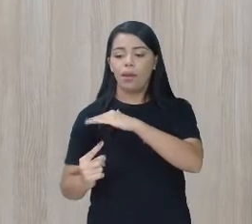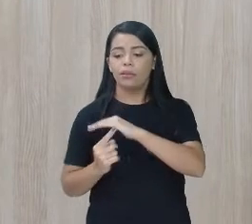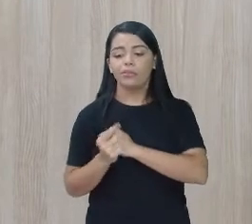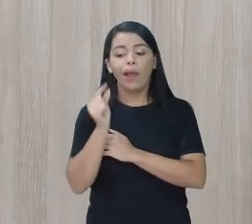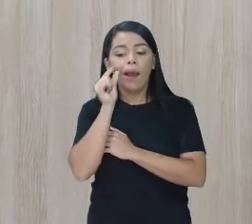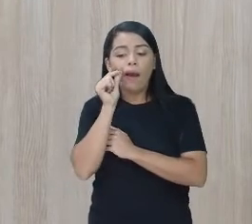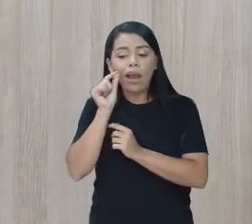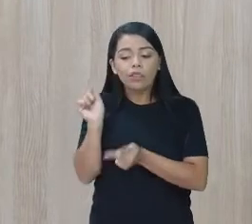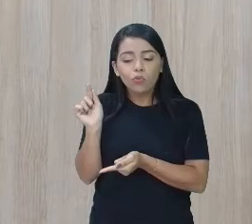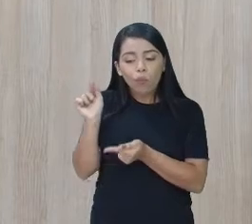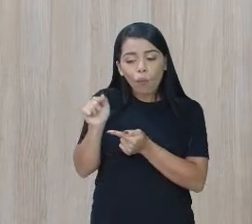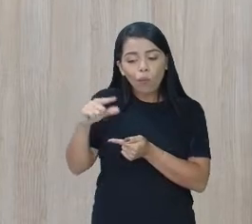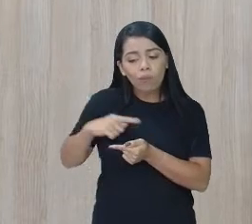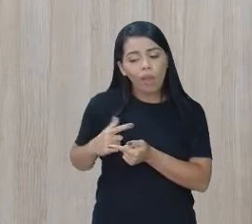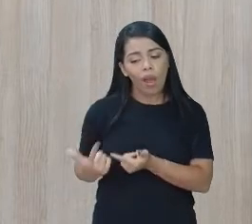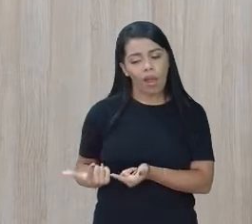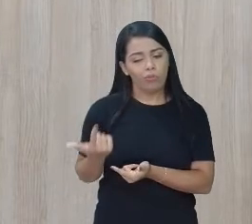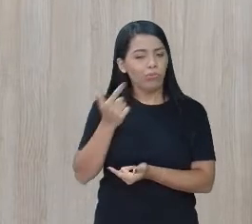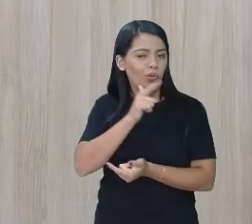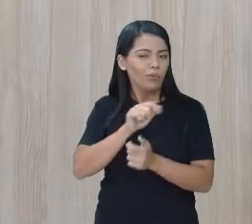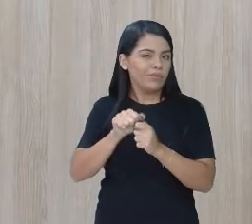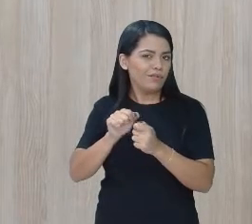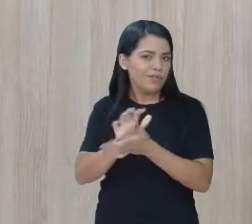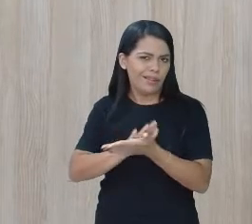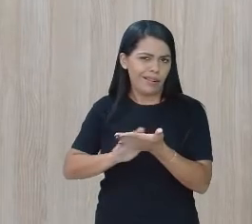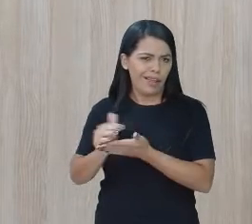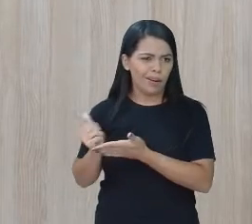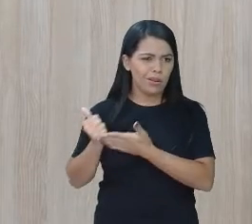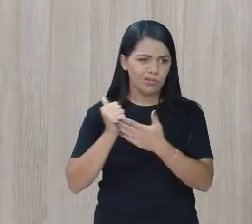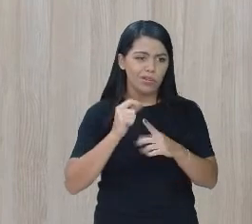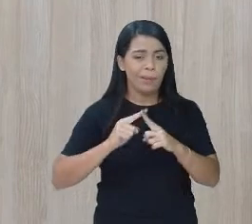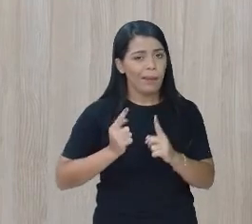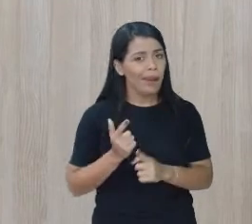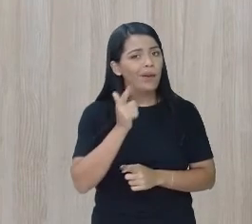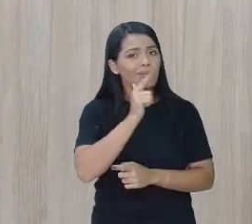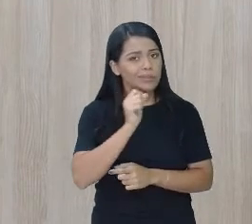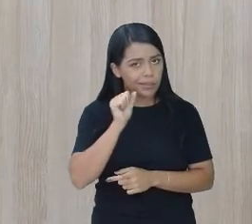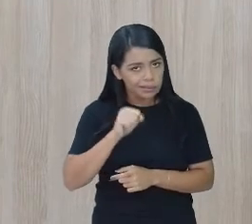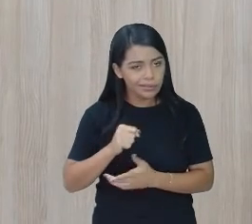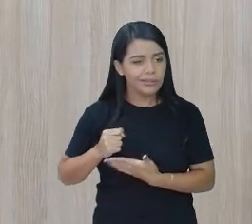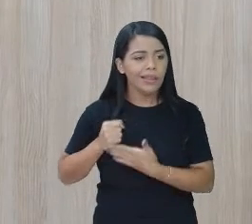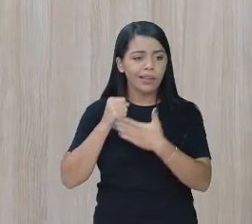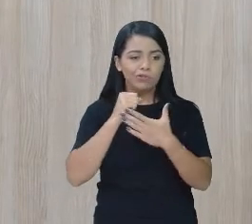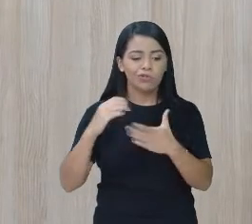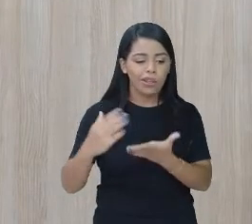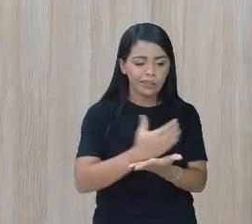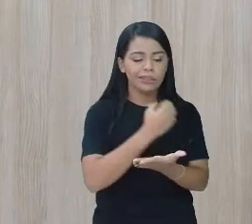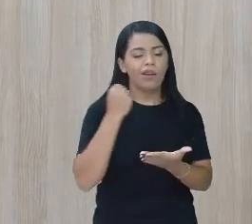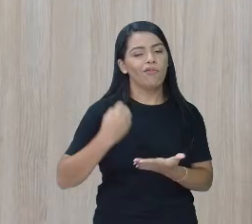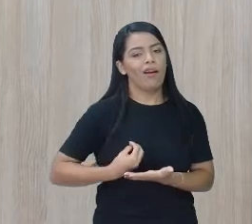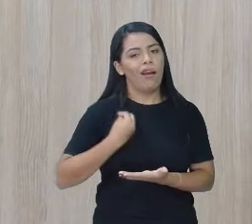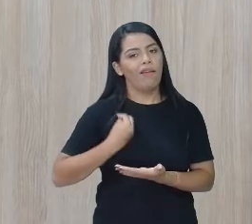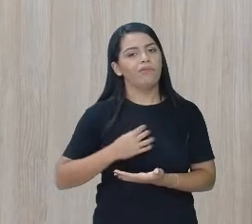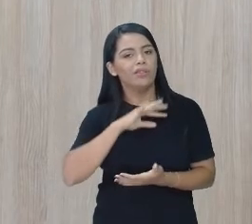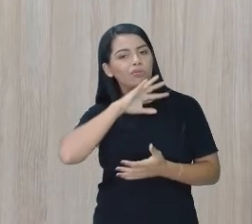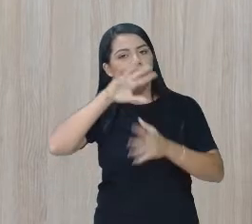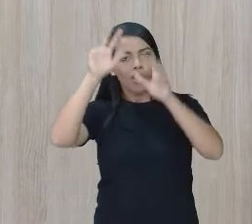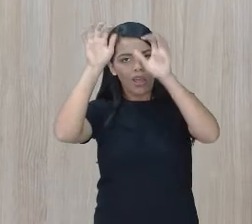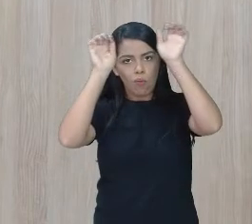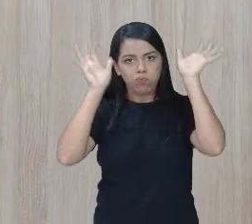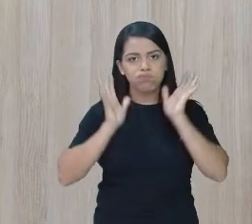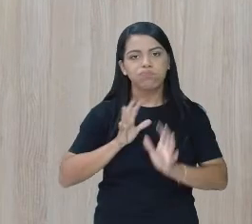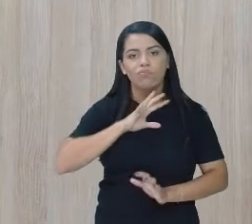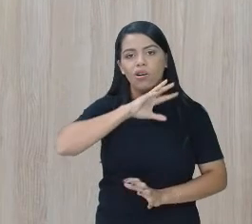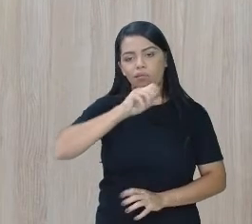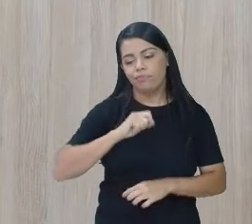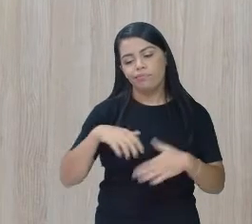é pequeno, em tese não conseguiria fazer nada, mas que acaba, por sua vez, salvando a vida do leão. E aí, minha